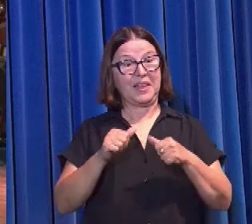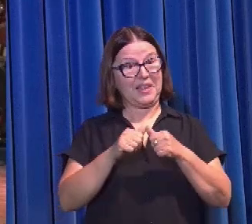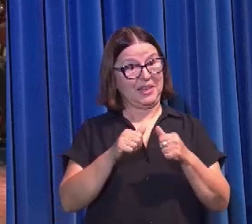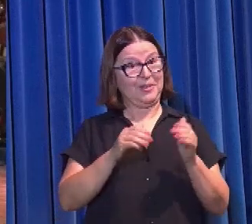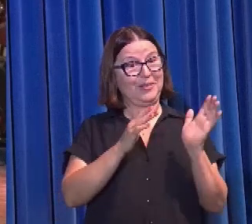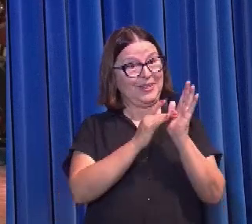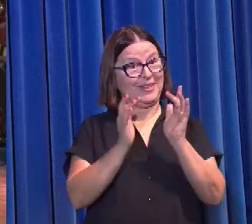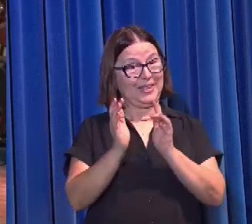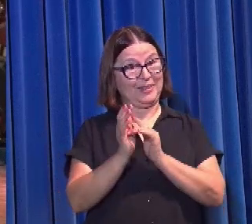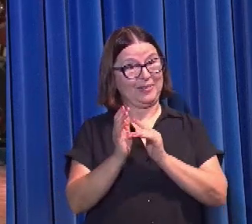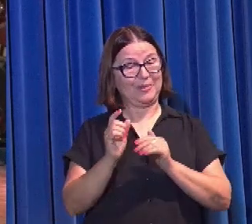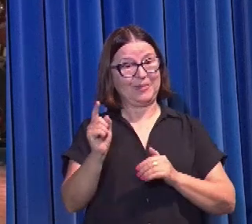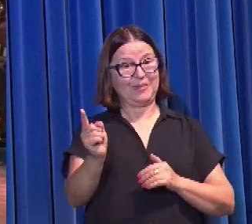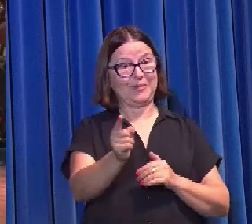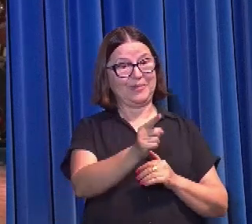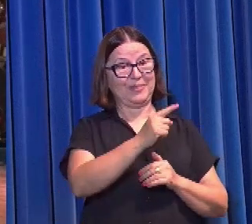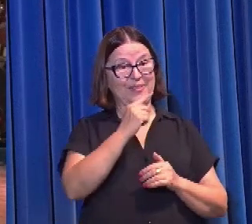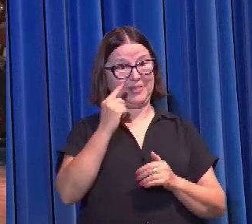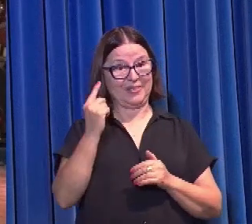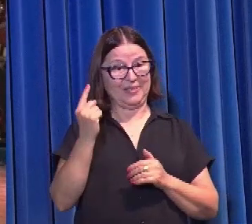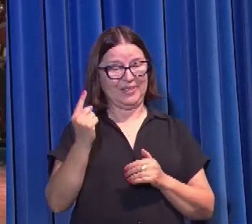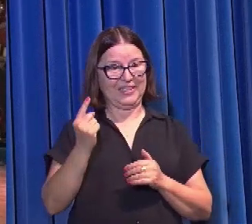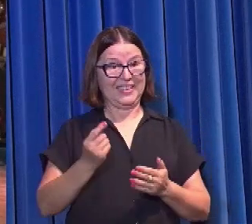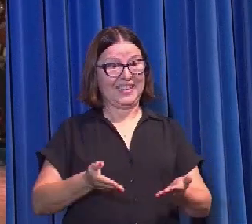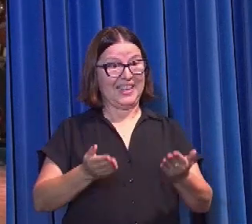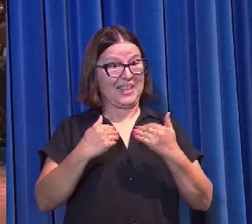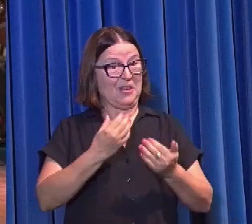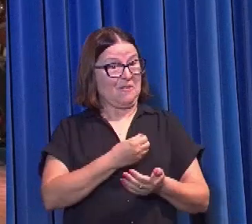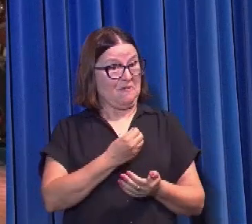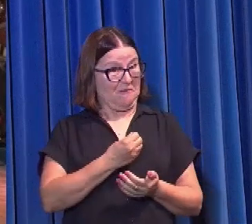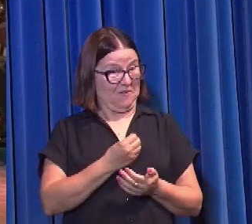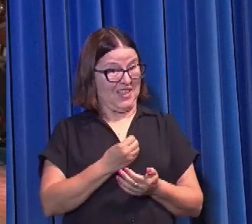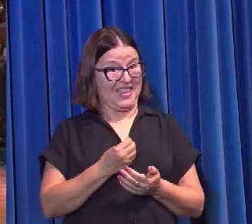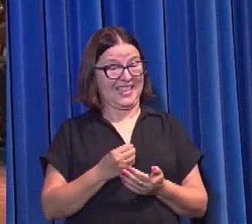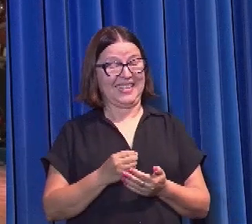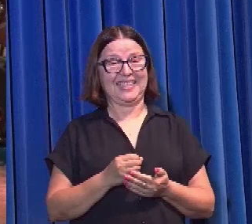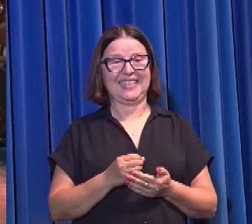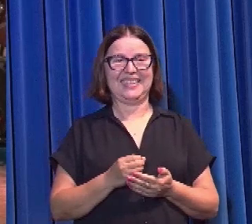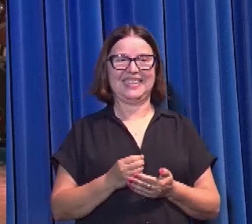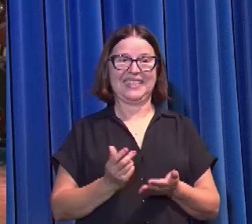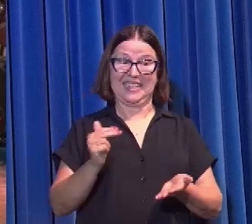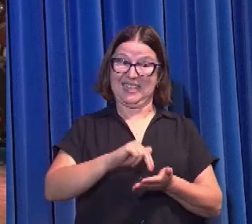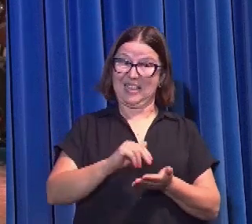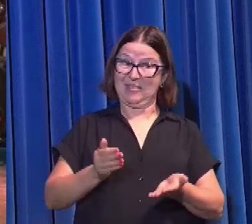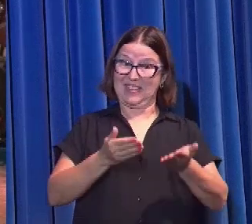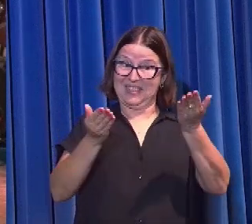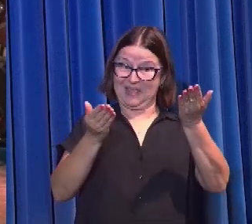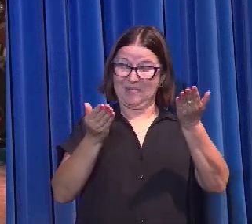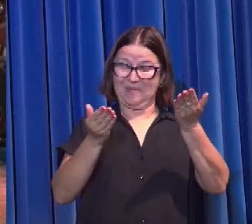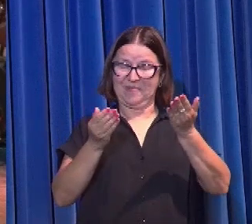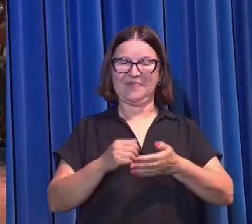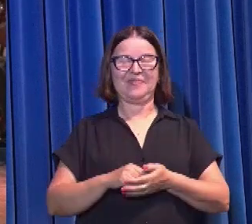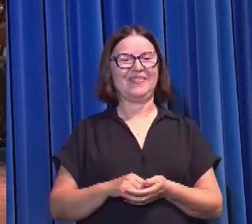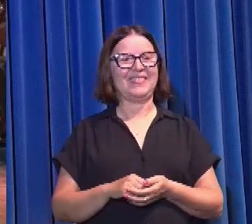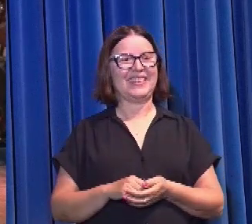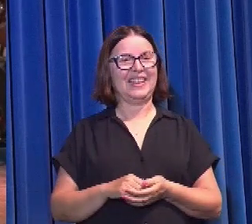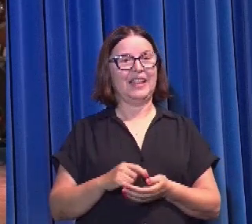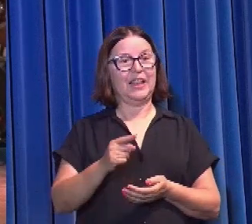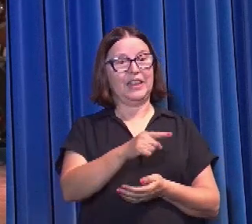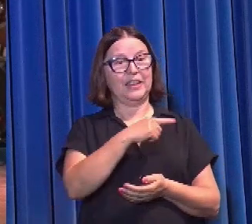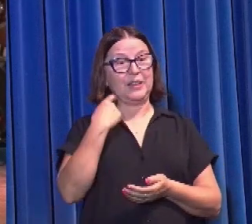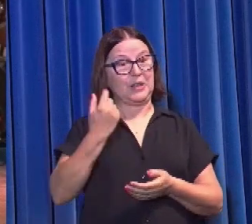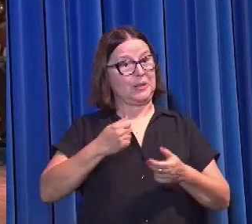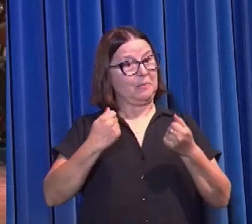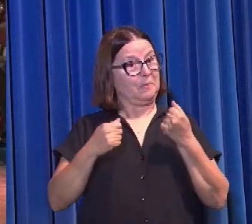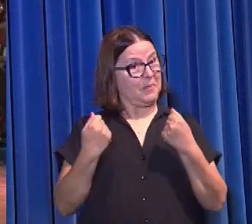para nós? Ele não nos levantou da tumba, Ele não nos deu vida estando nós mortos. Essa é uma opção. Então nós devemos em igreja viver suportando